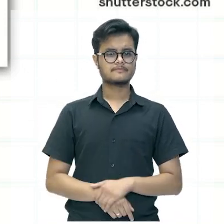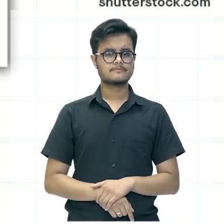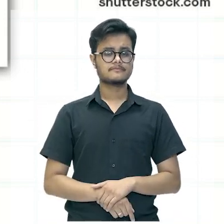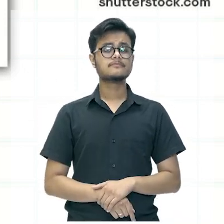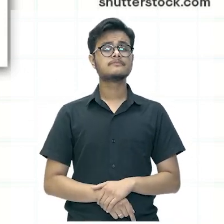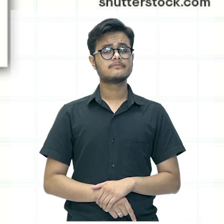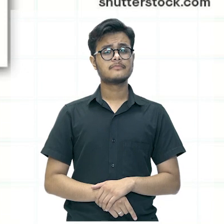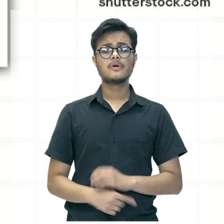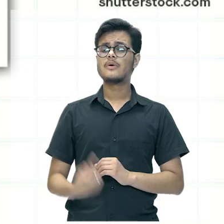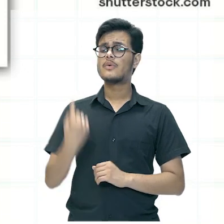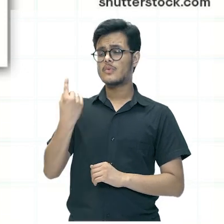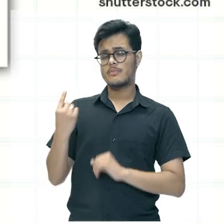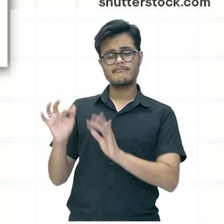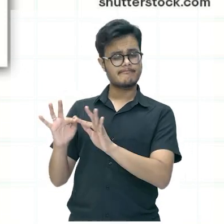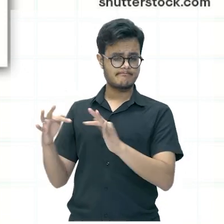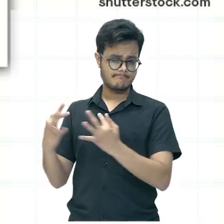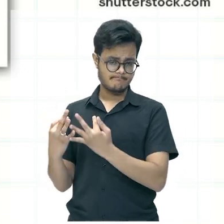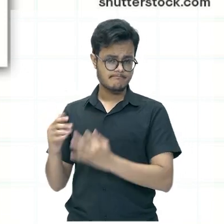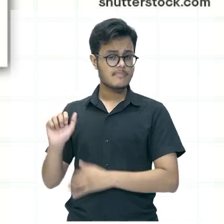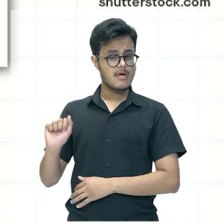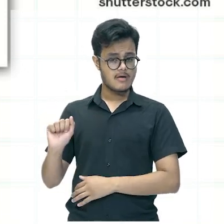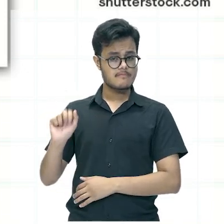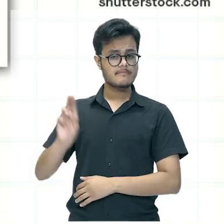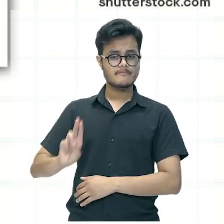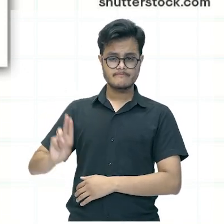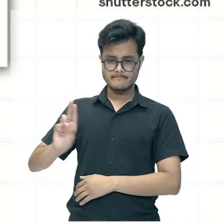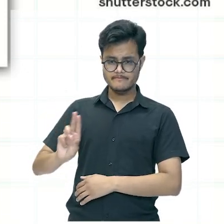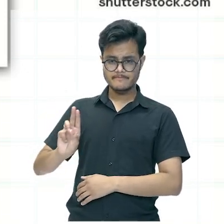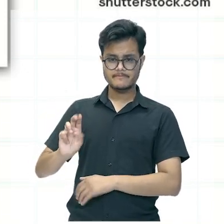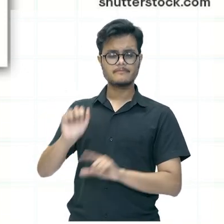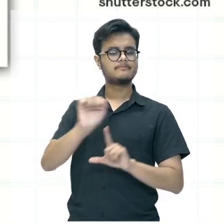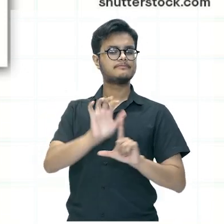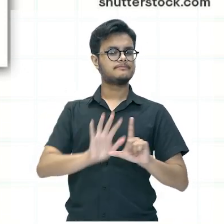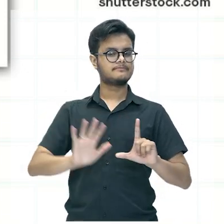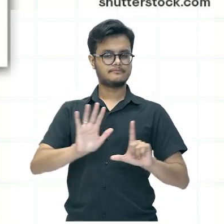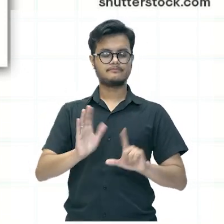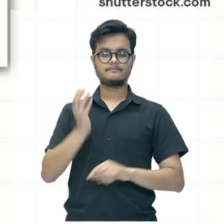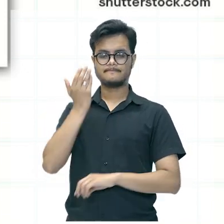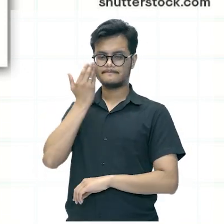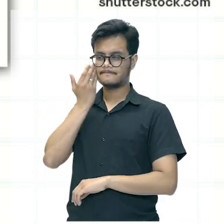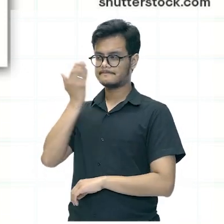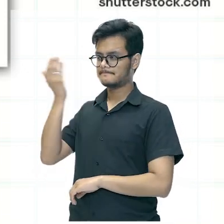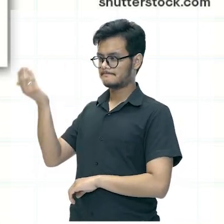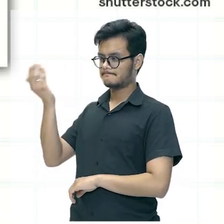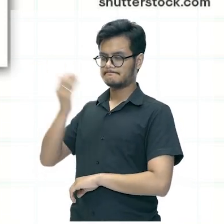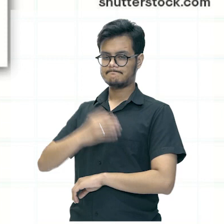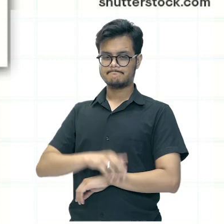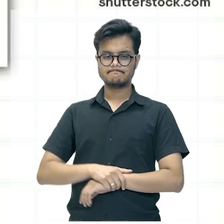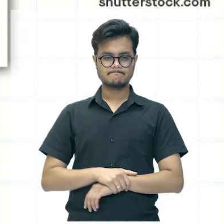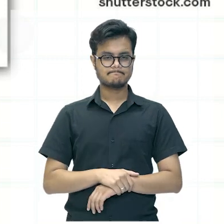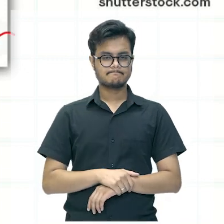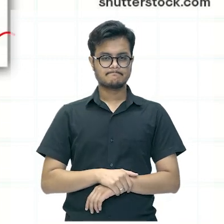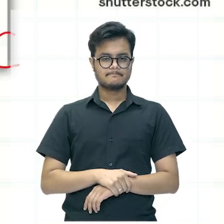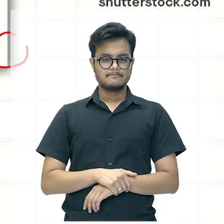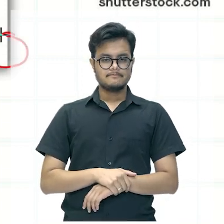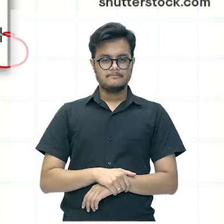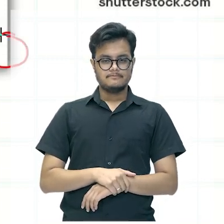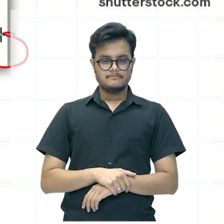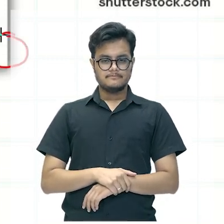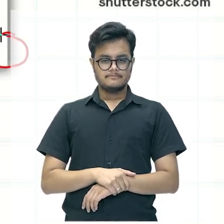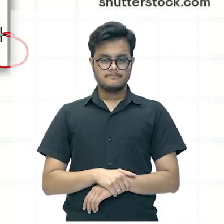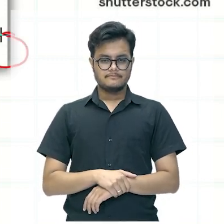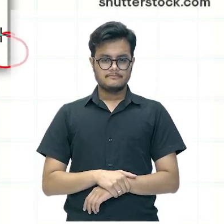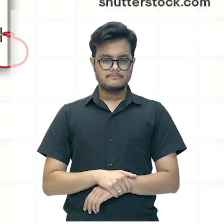a uma única só família, né? Então, você observa aí as imagens dele, né? Do adolescente aqui e da família aqui reunida, não